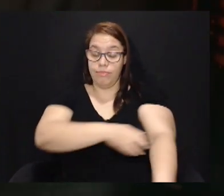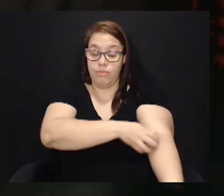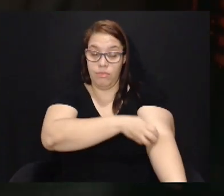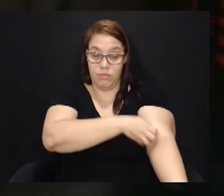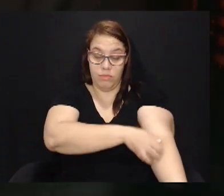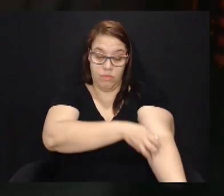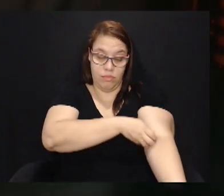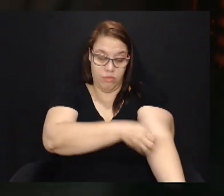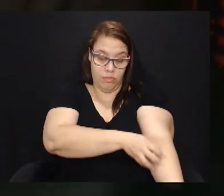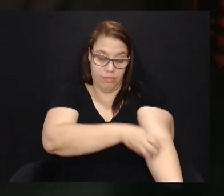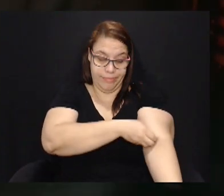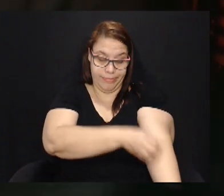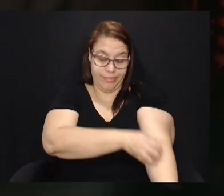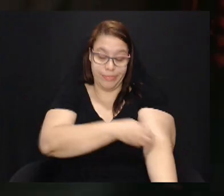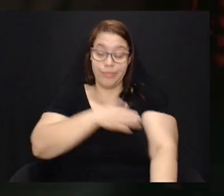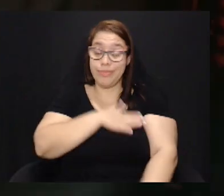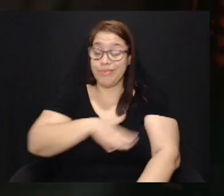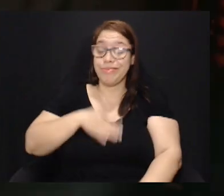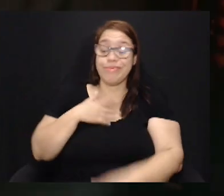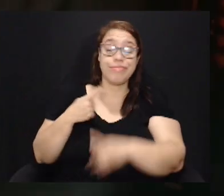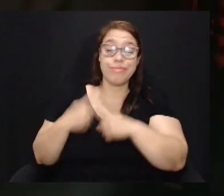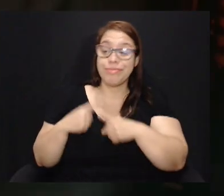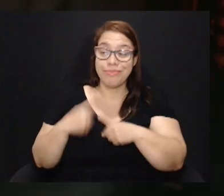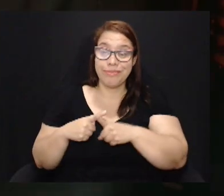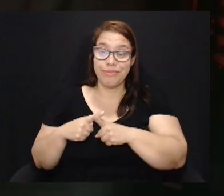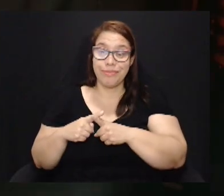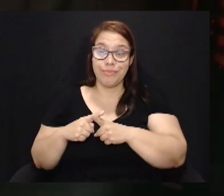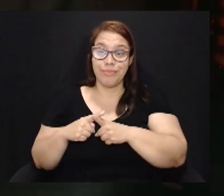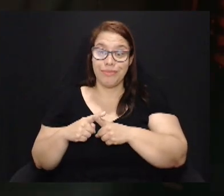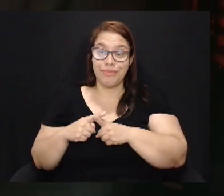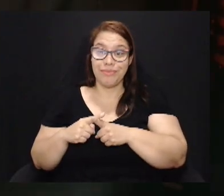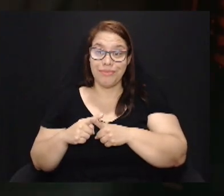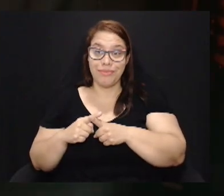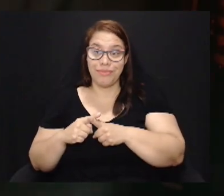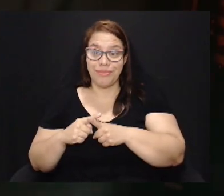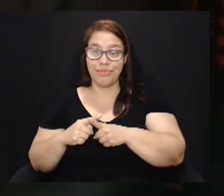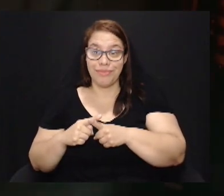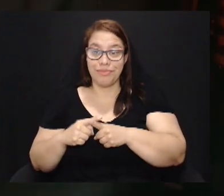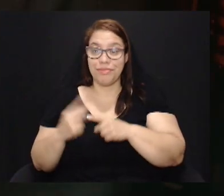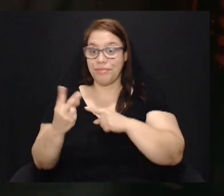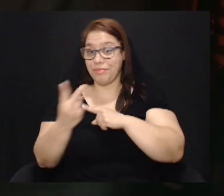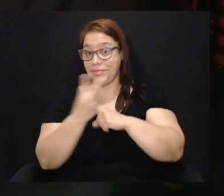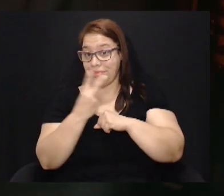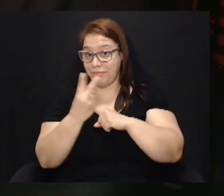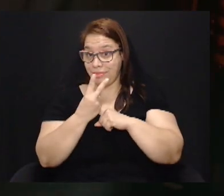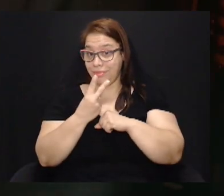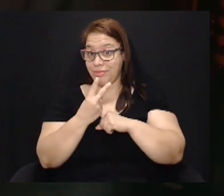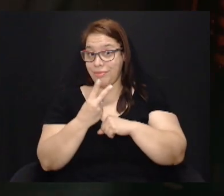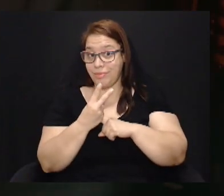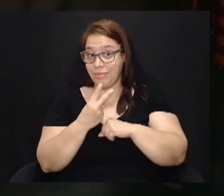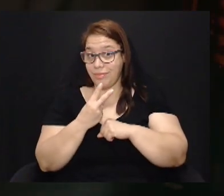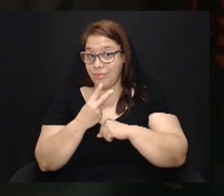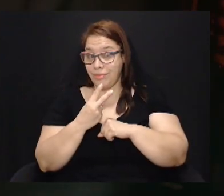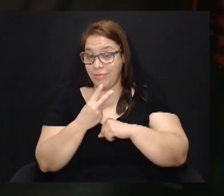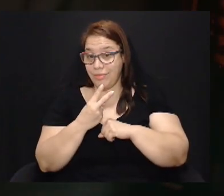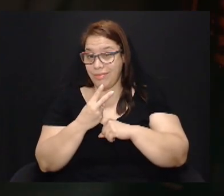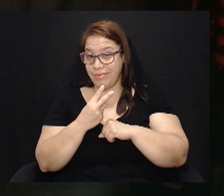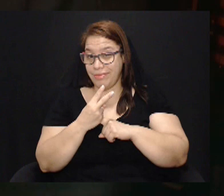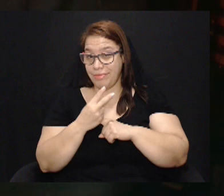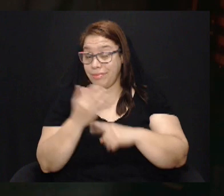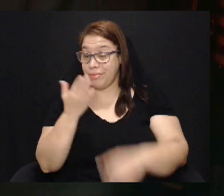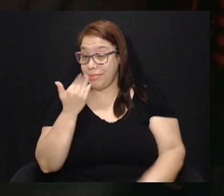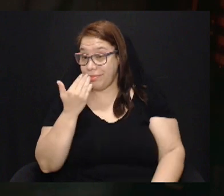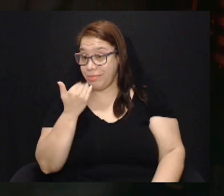É gostoso porque você acaba se cuidando em, de repente, comer algo